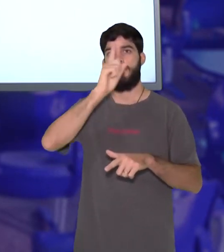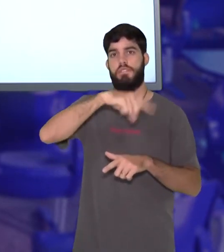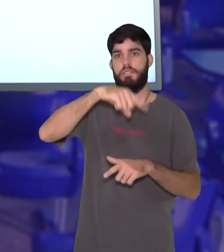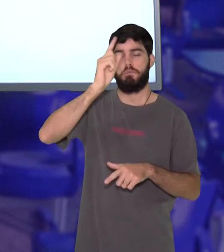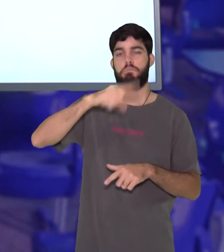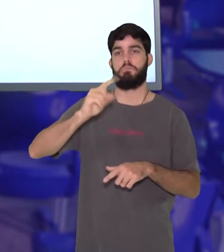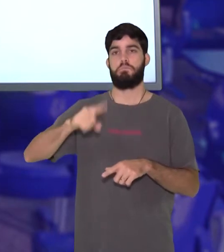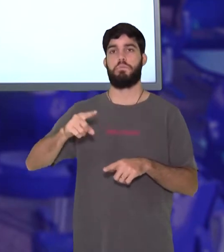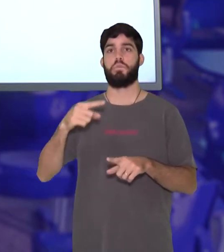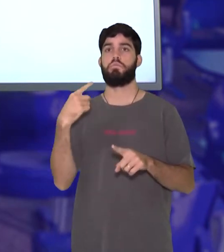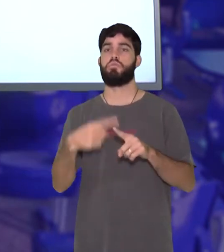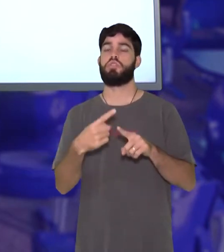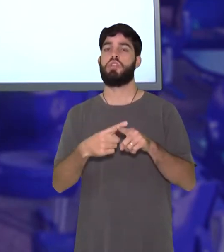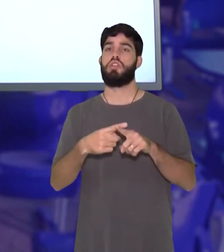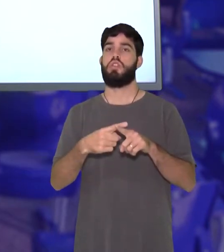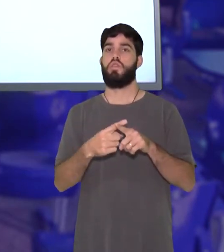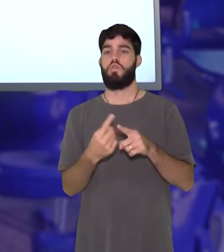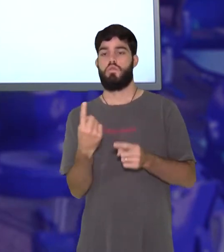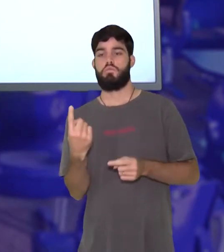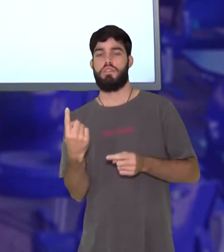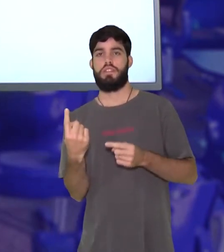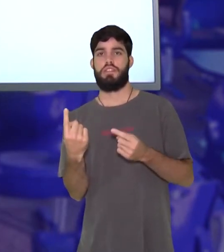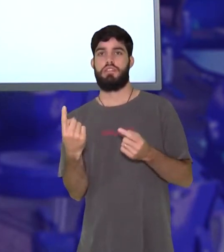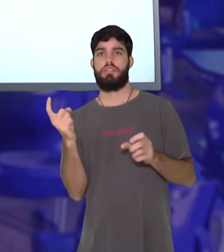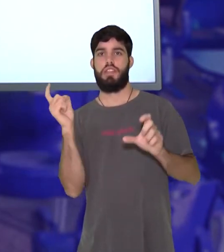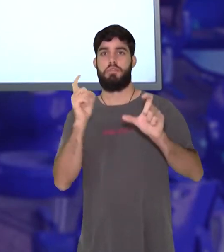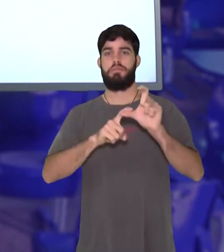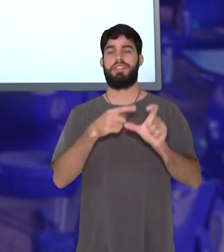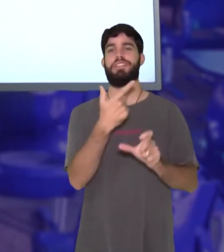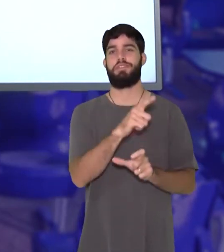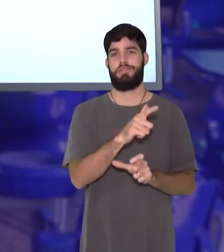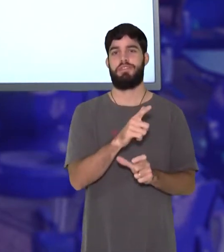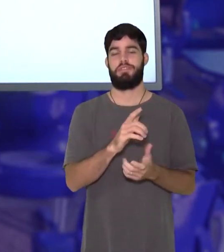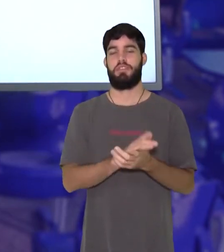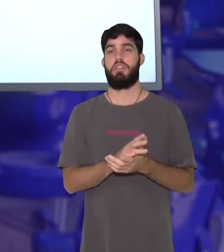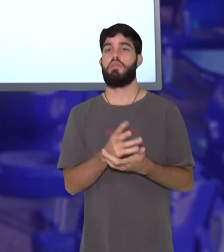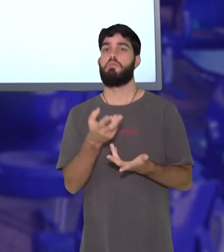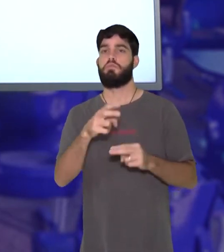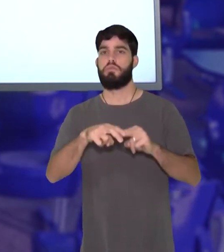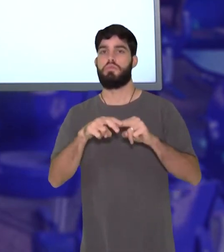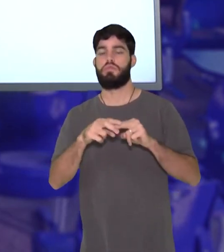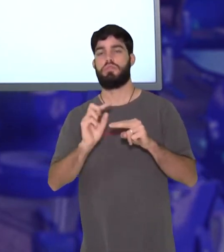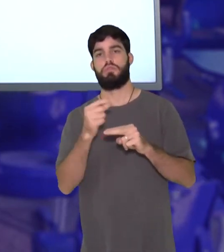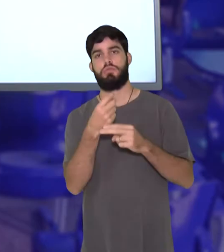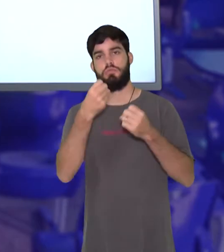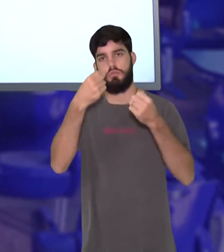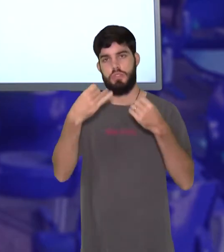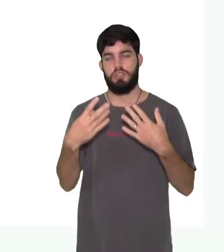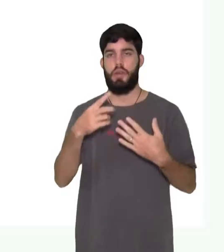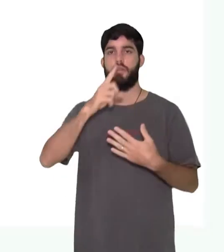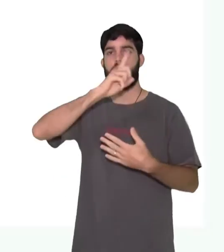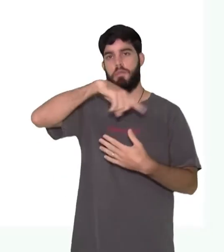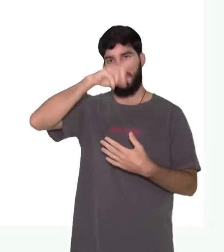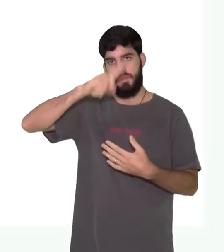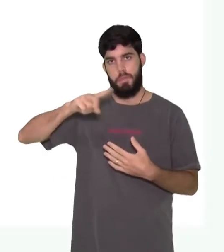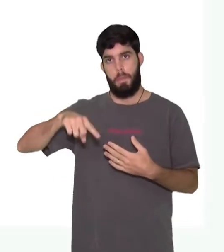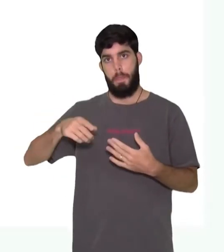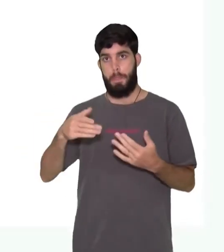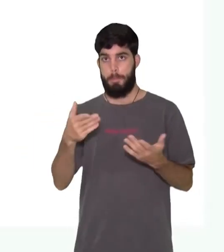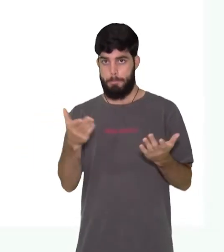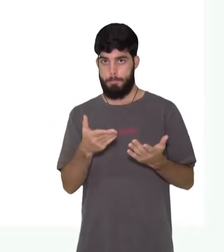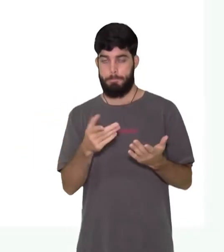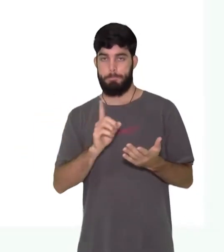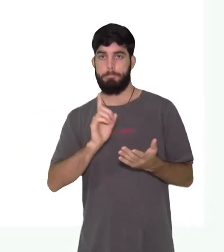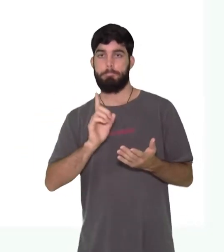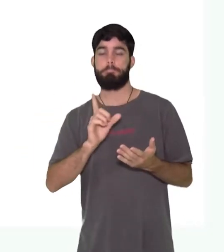nossas incógnitas estão dependendo uma da outra por isso é trataremos como variáveis aqui nós